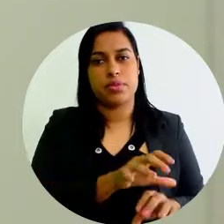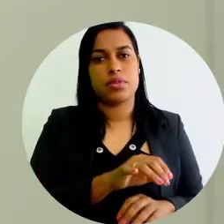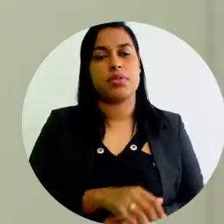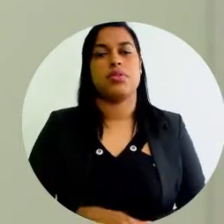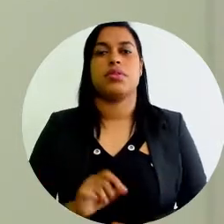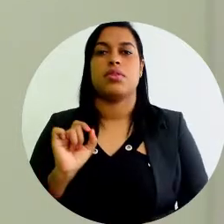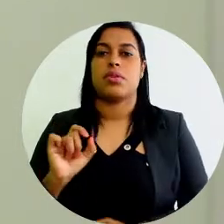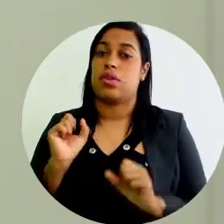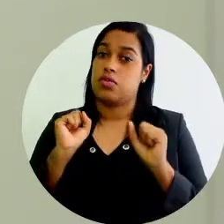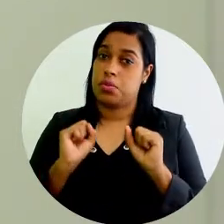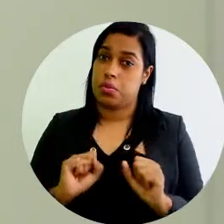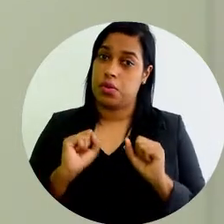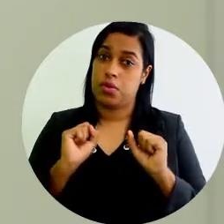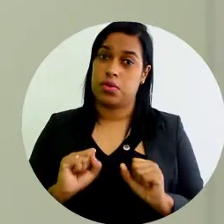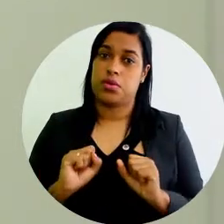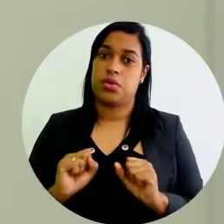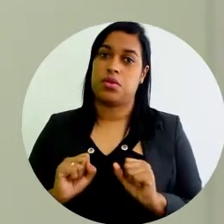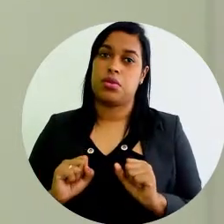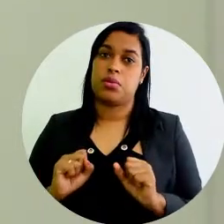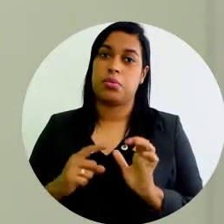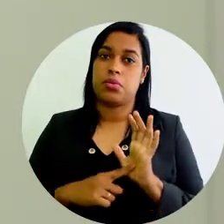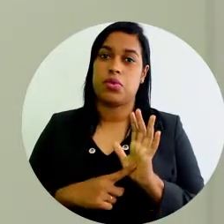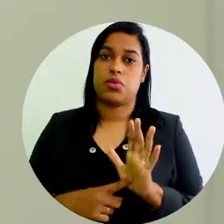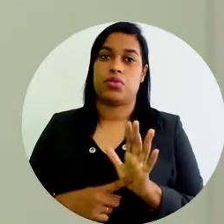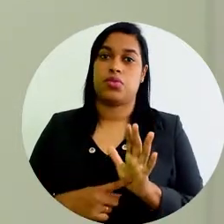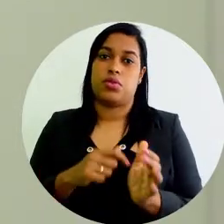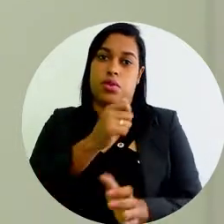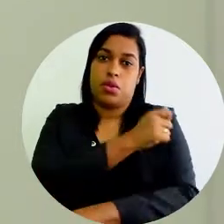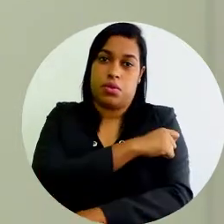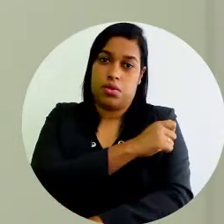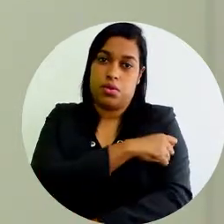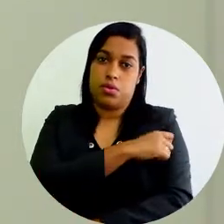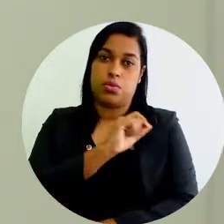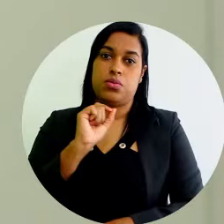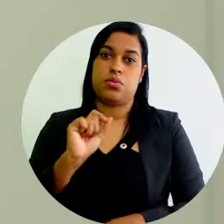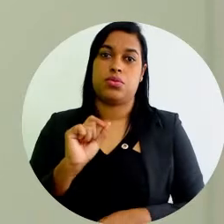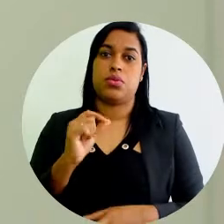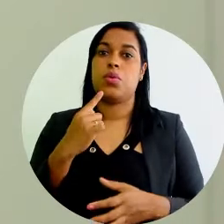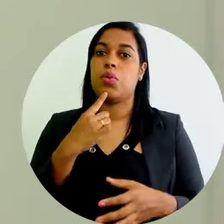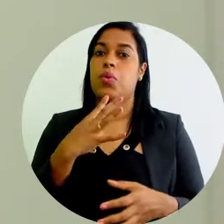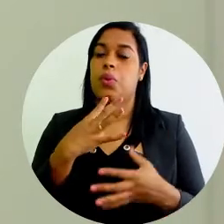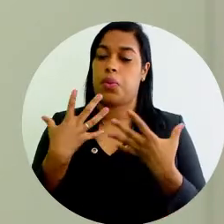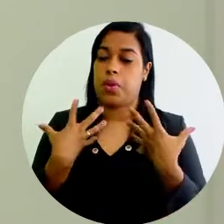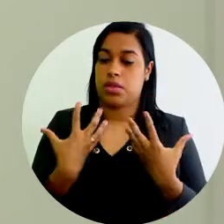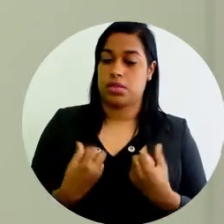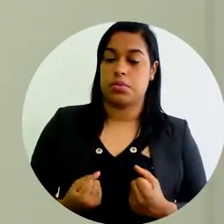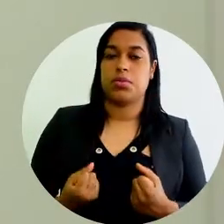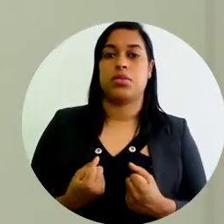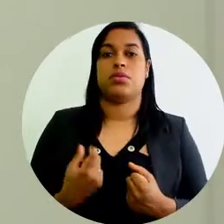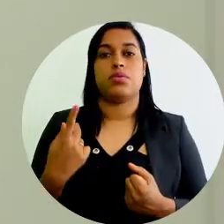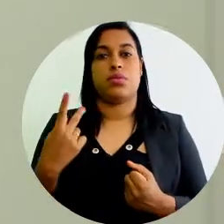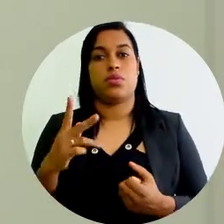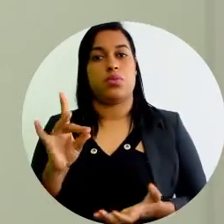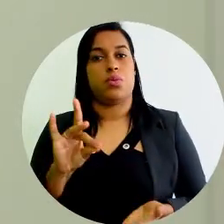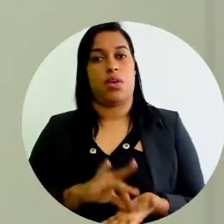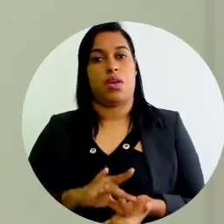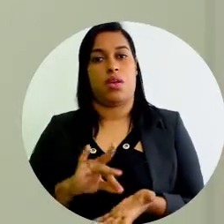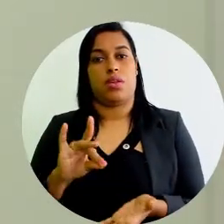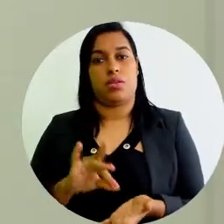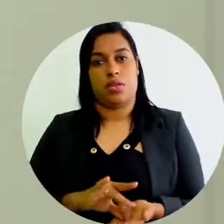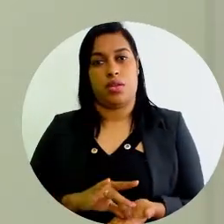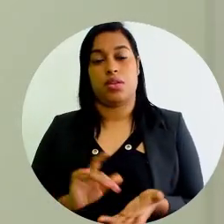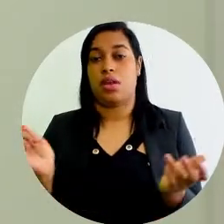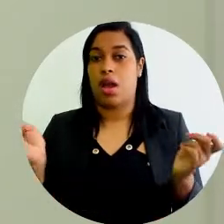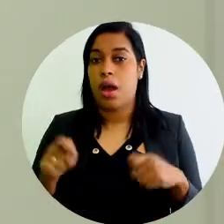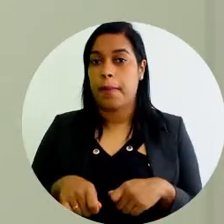que são ensinadas, elas podem proporcionar ao estudante o reconhecimento da